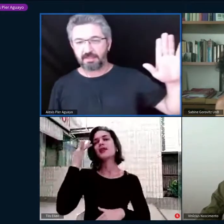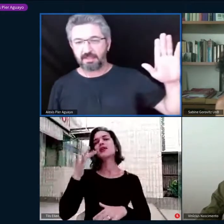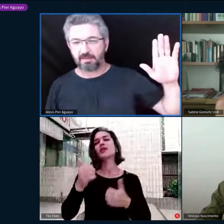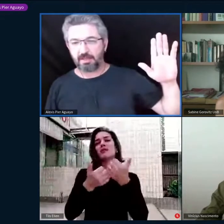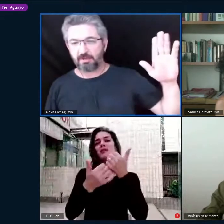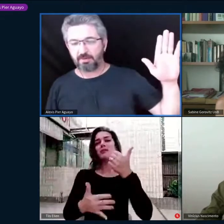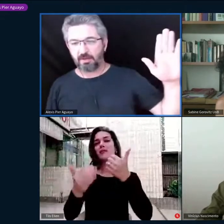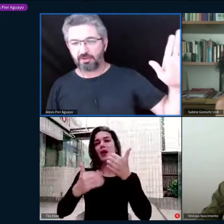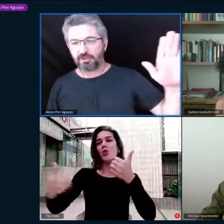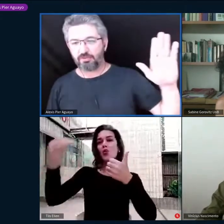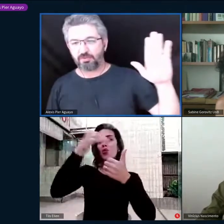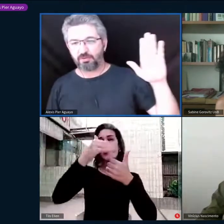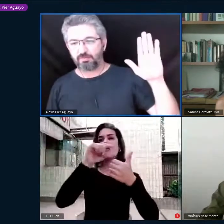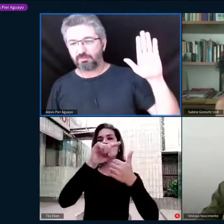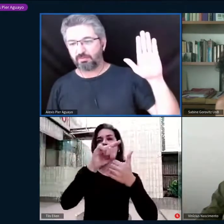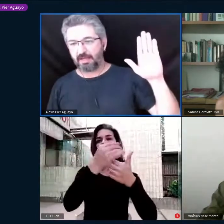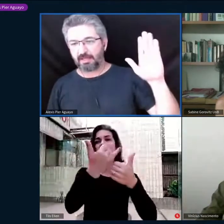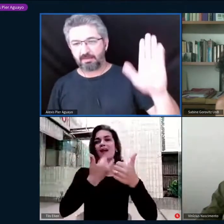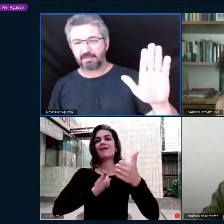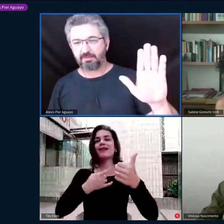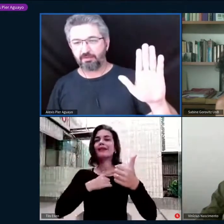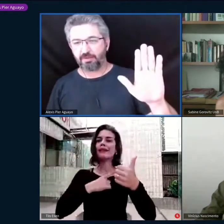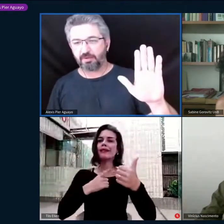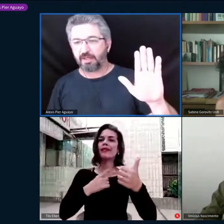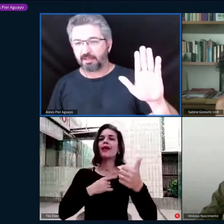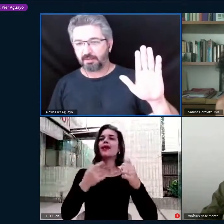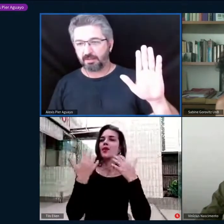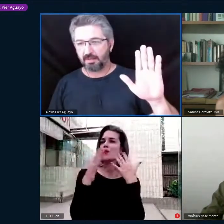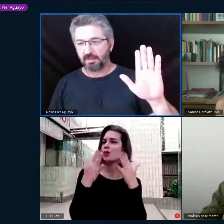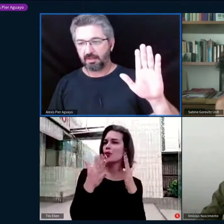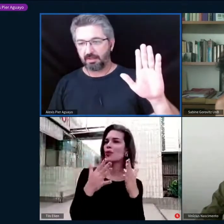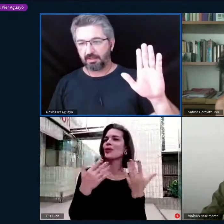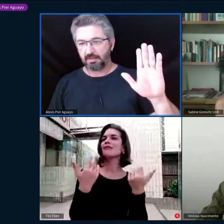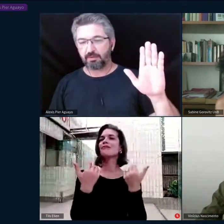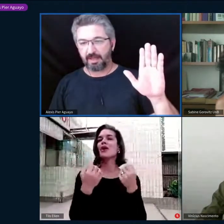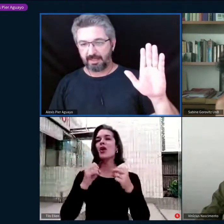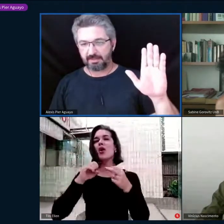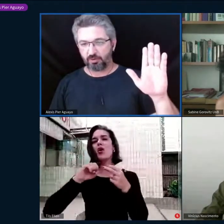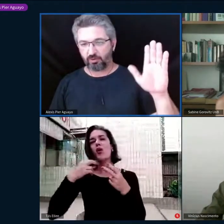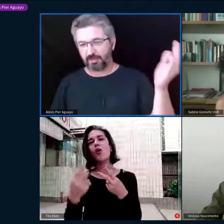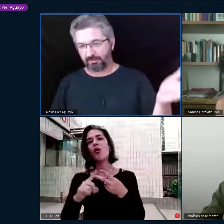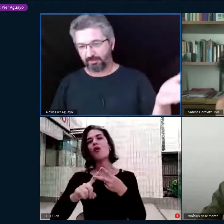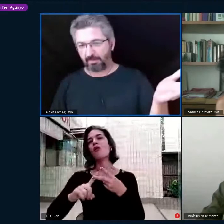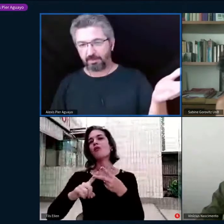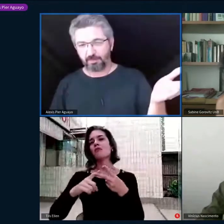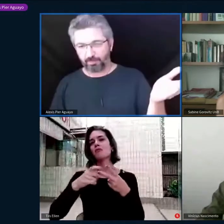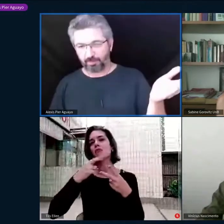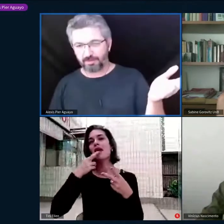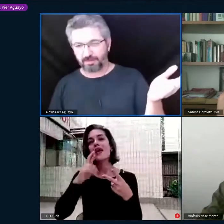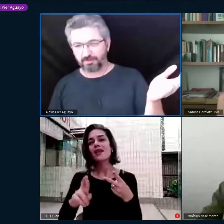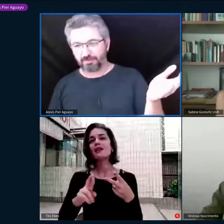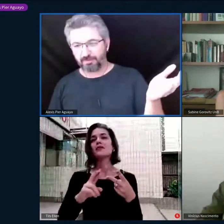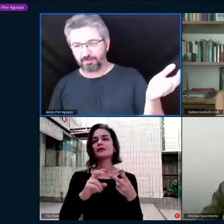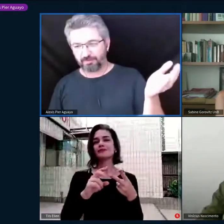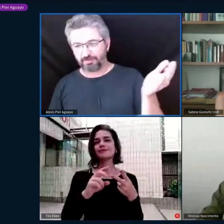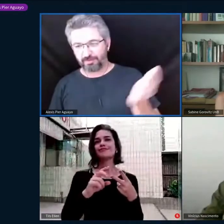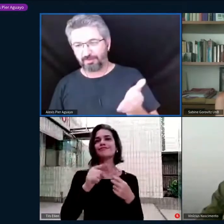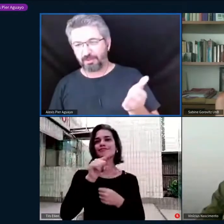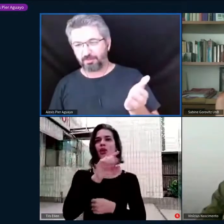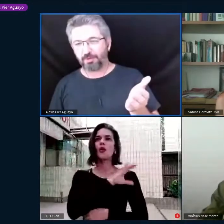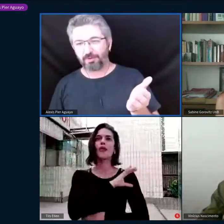vira e fala assim, olha, vocês receberam um elogio ou uma reclamação na ouvidoria. Tanto é que esse documento da Febra Piso foi